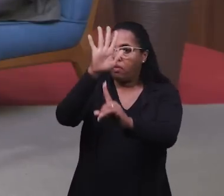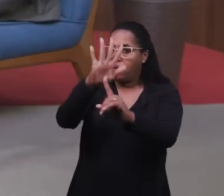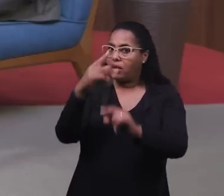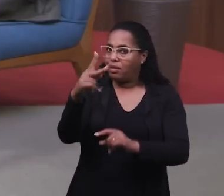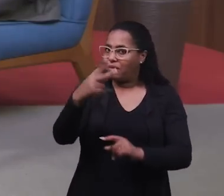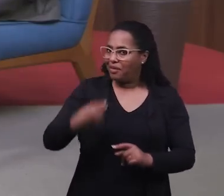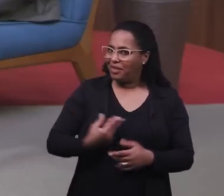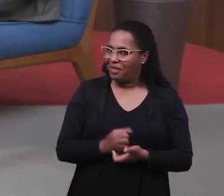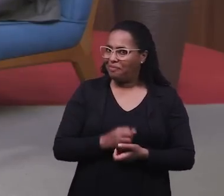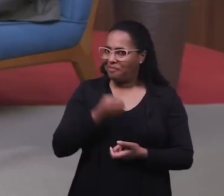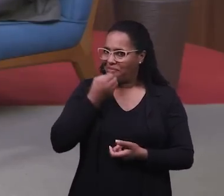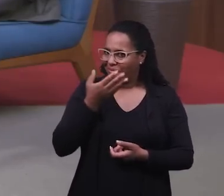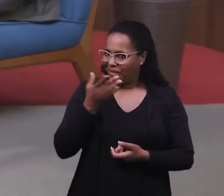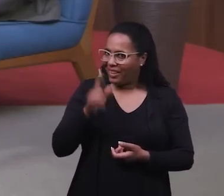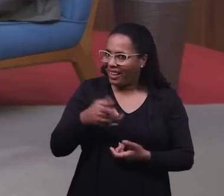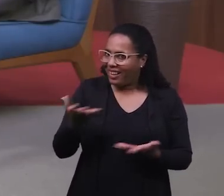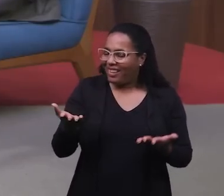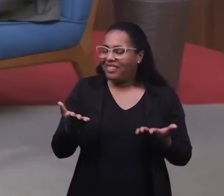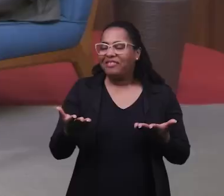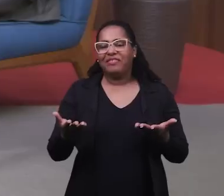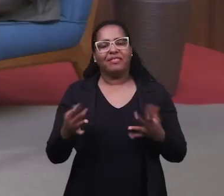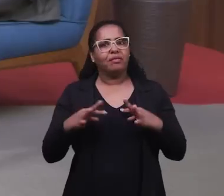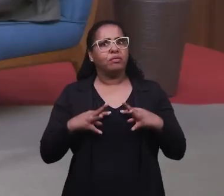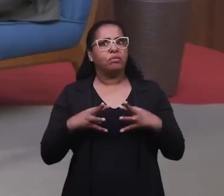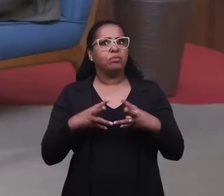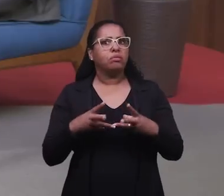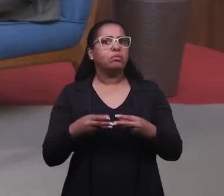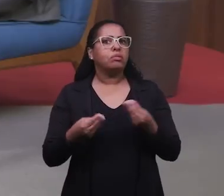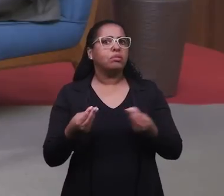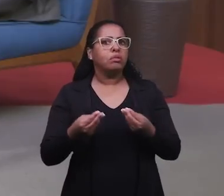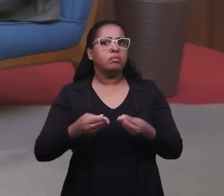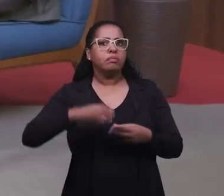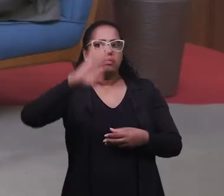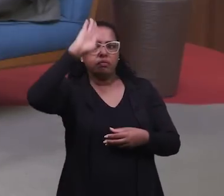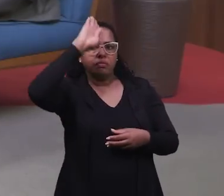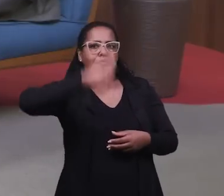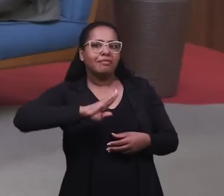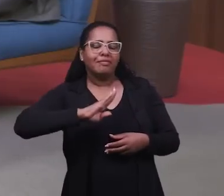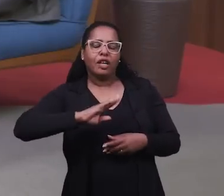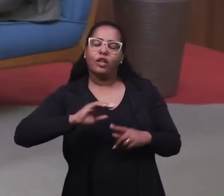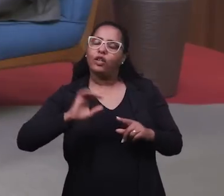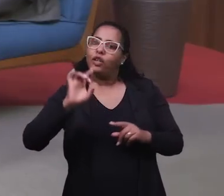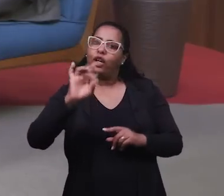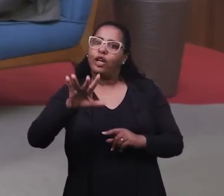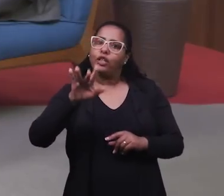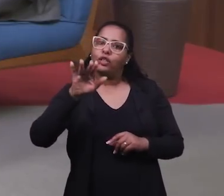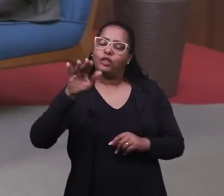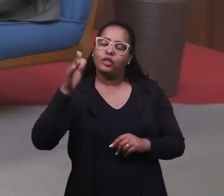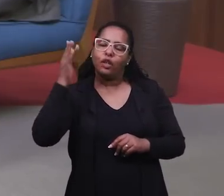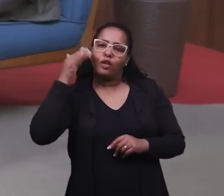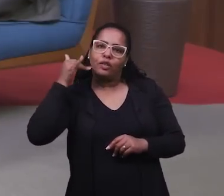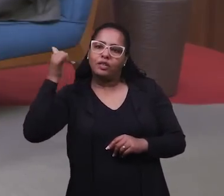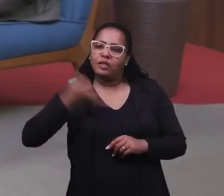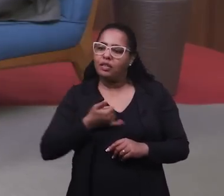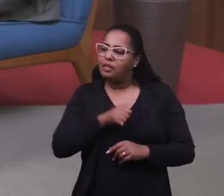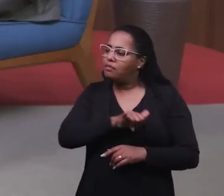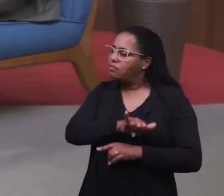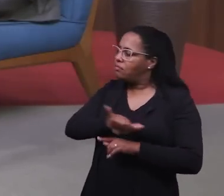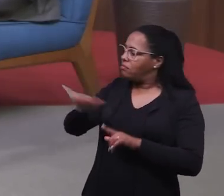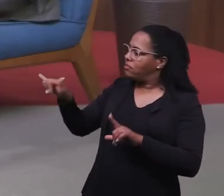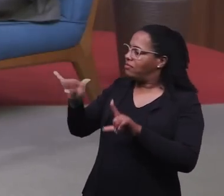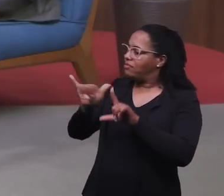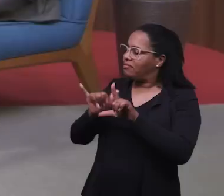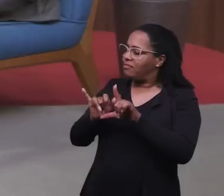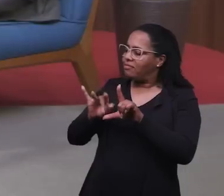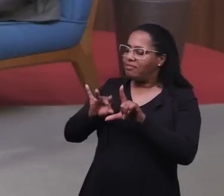você. Olha só que coisa boa. E tudo isso totalmente gratuito. Basta você apontar a câmera do seu celular para esse QR